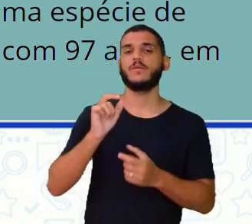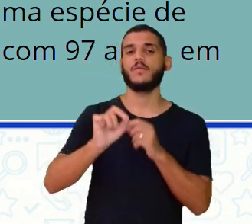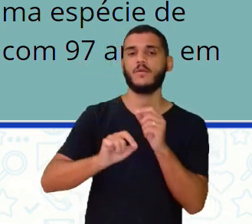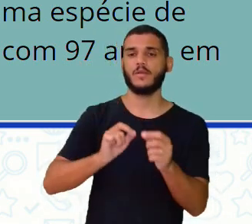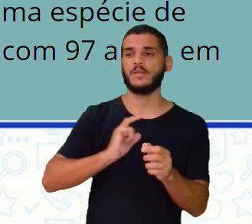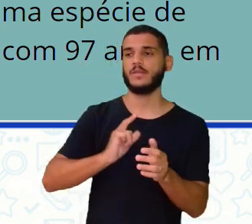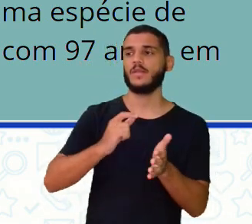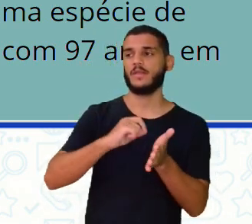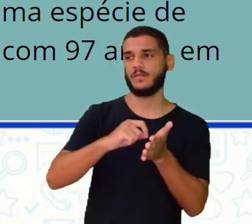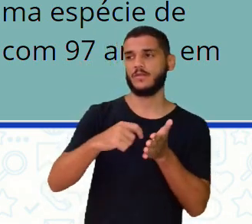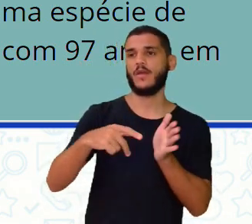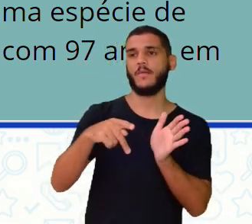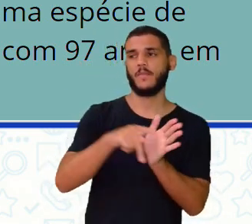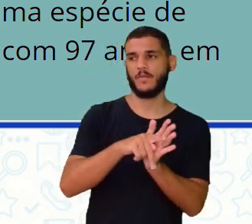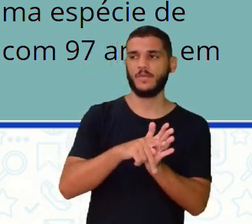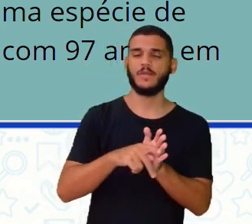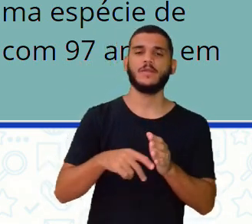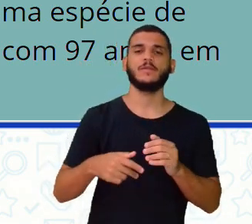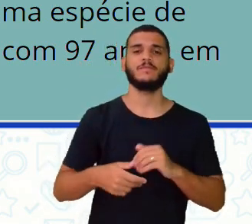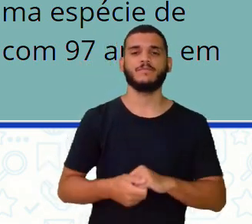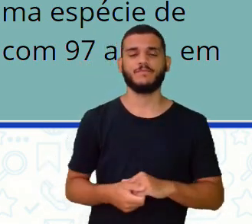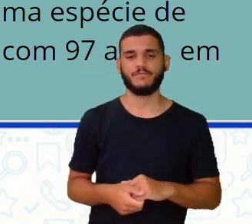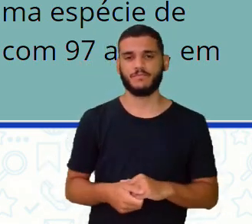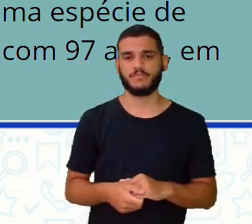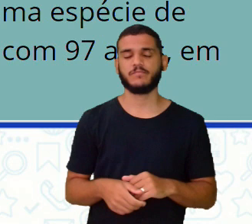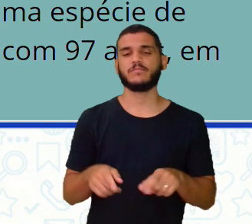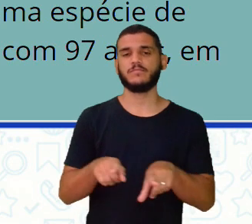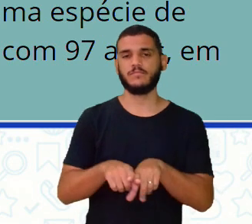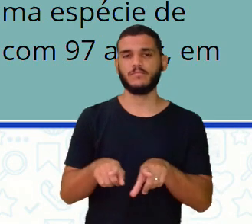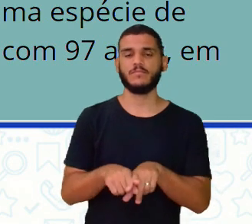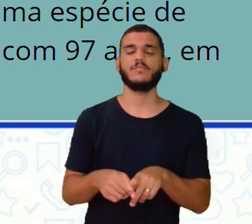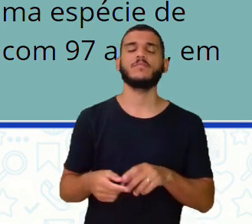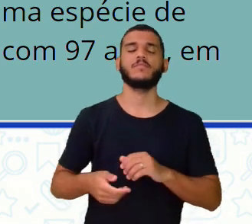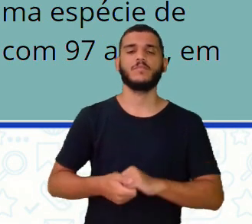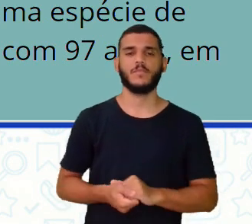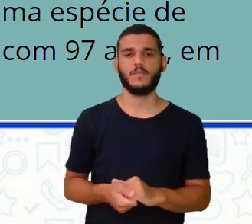do escritor e também